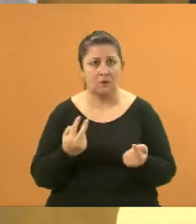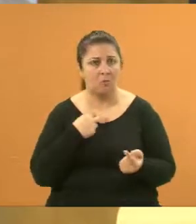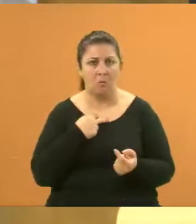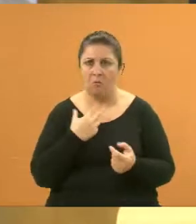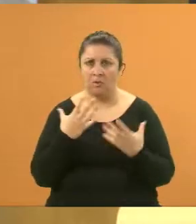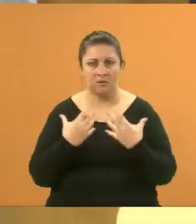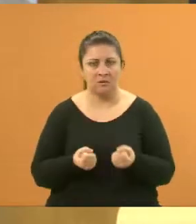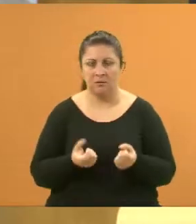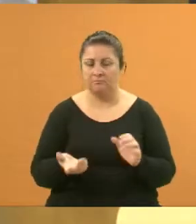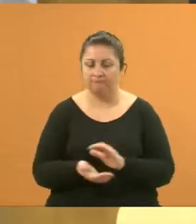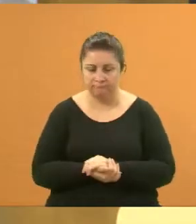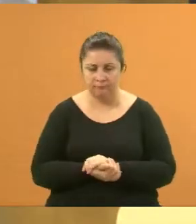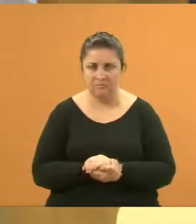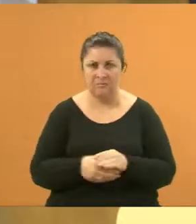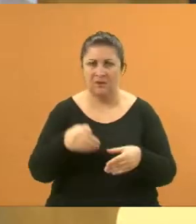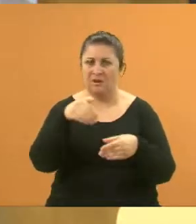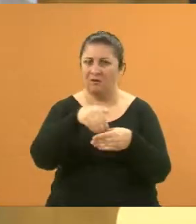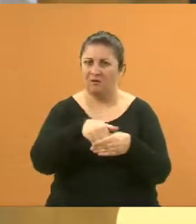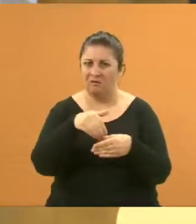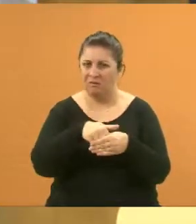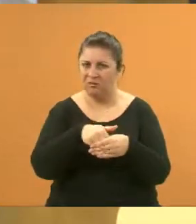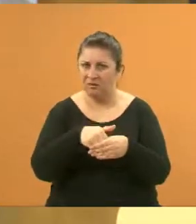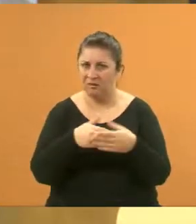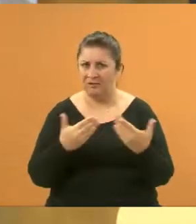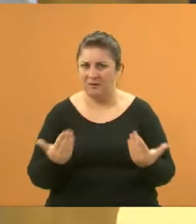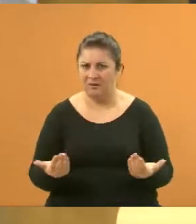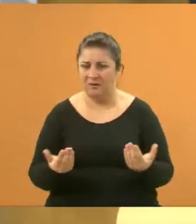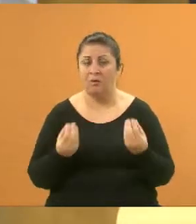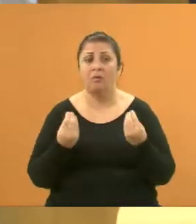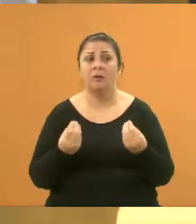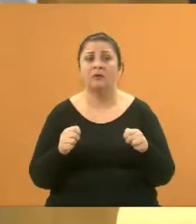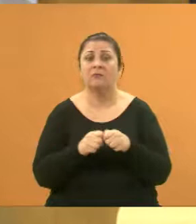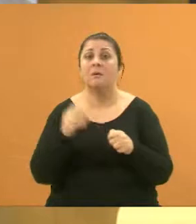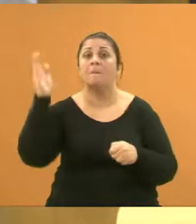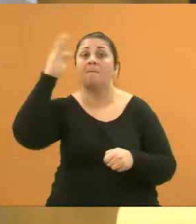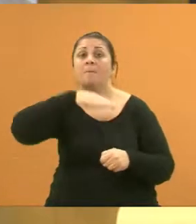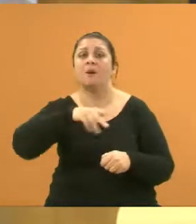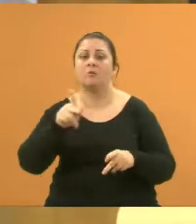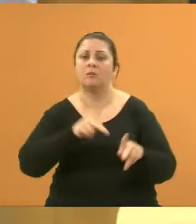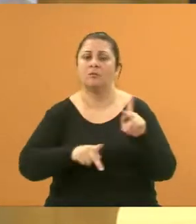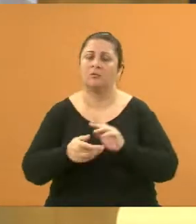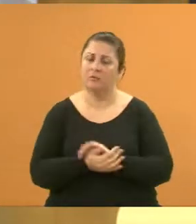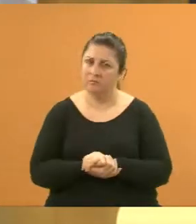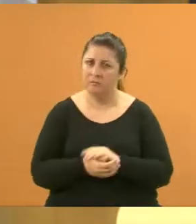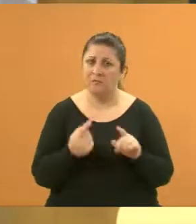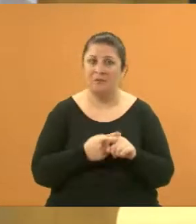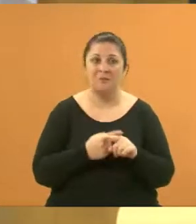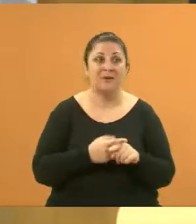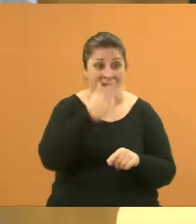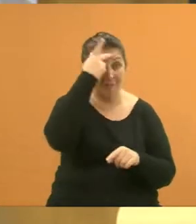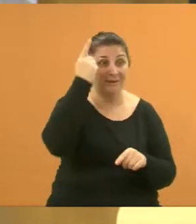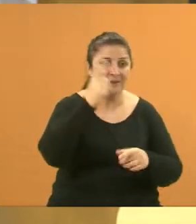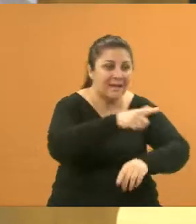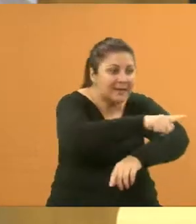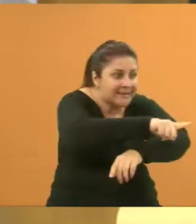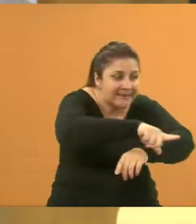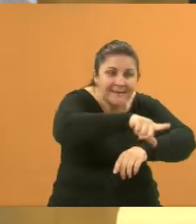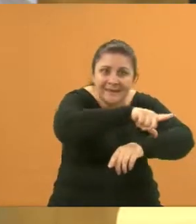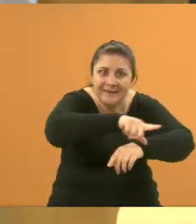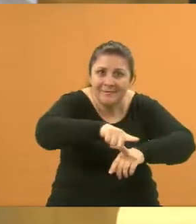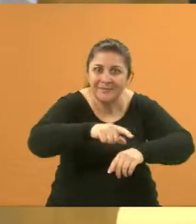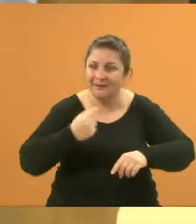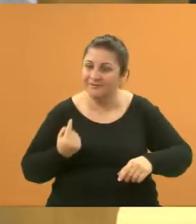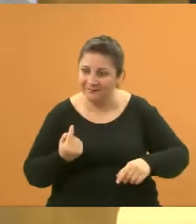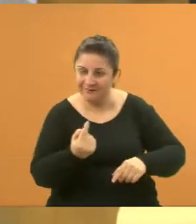admitir votar um projeto desse, o que causaria na sociedade. Até porque aquele que limpou certinho o seu terreno, se o